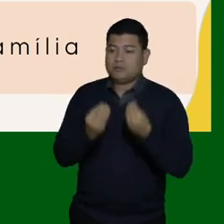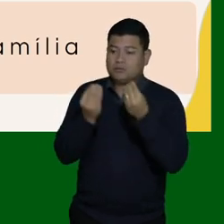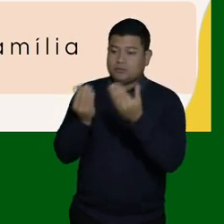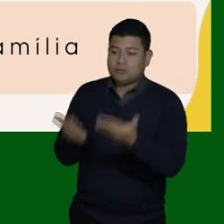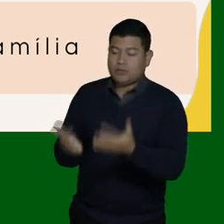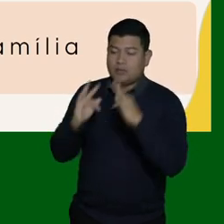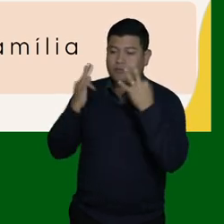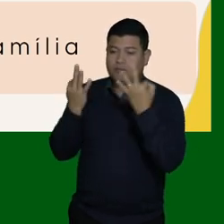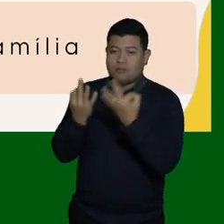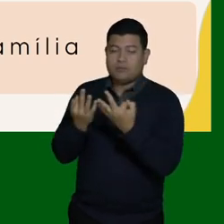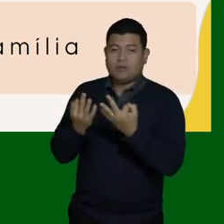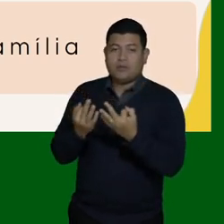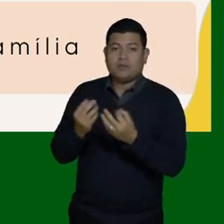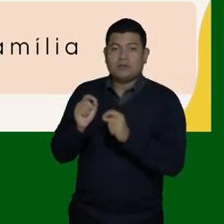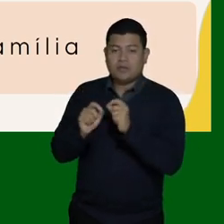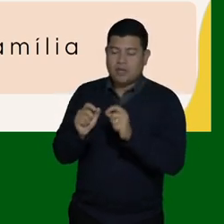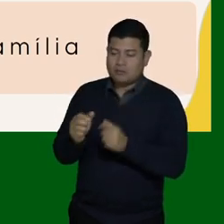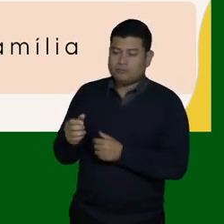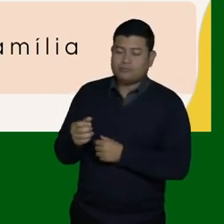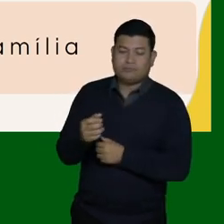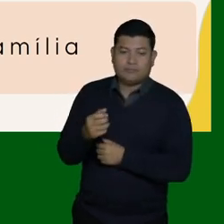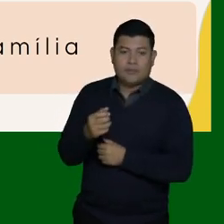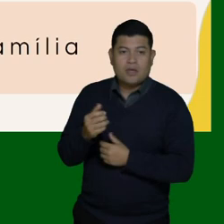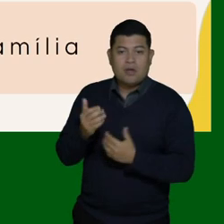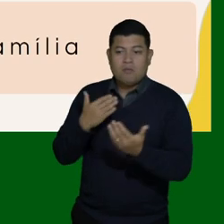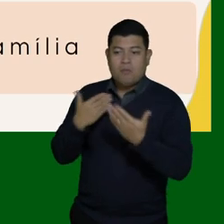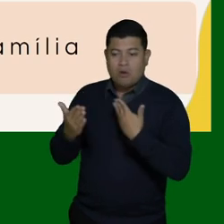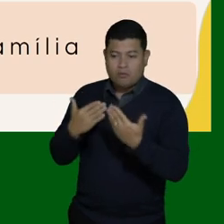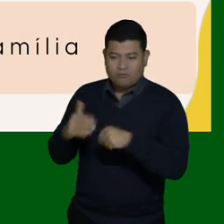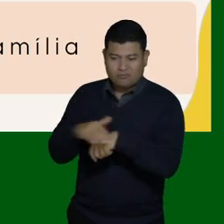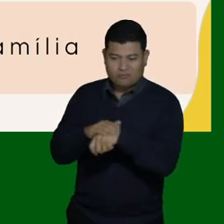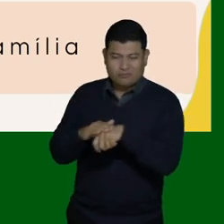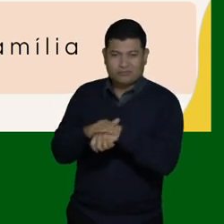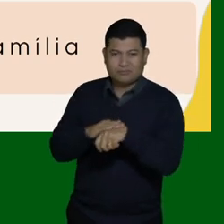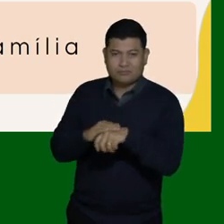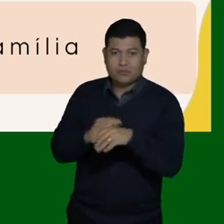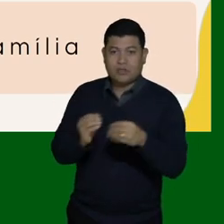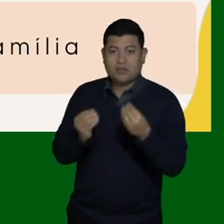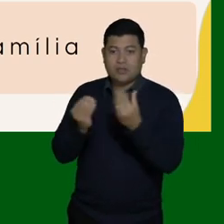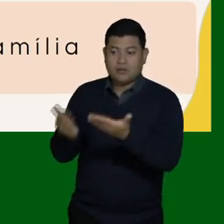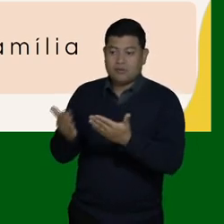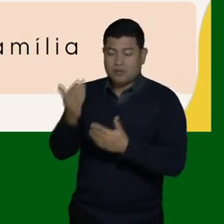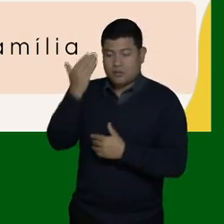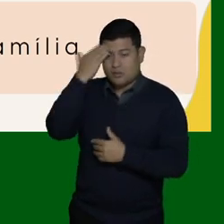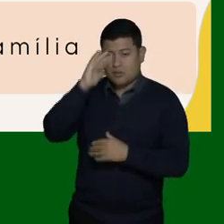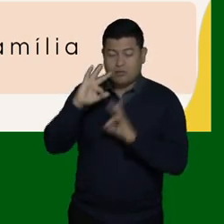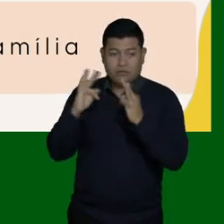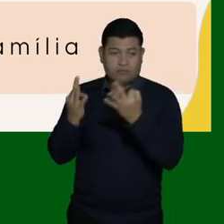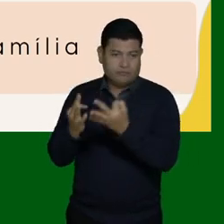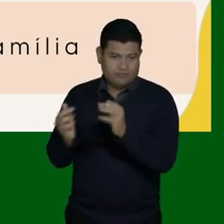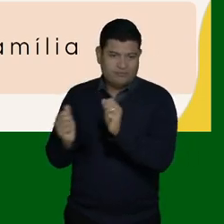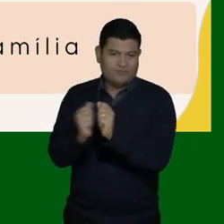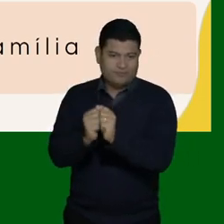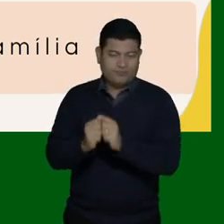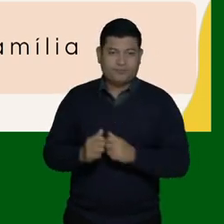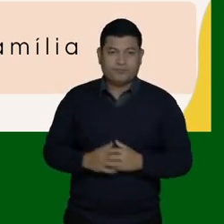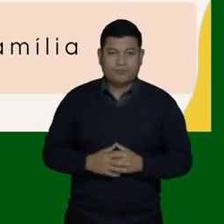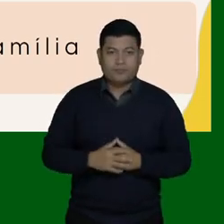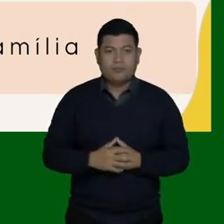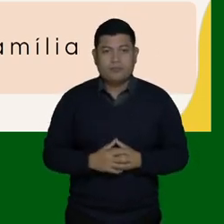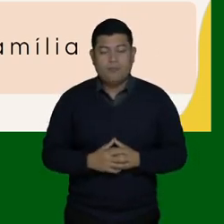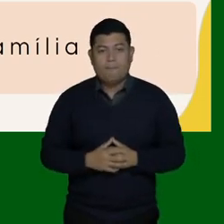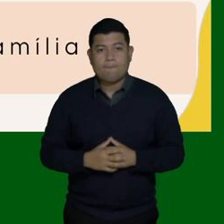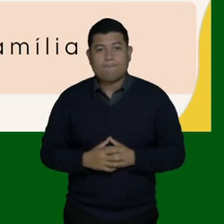famílias numa entrevista devolutiva aqui eu quero chamar a atenção só um pouquinho para vocês o seguinte a gente entrou em